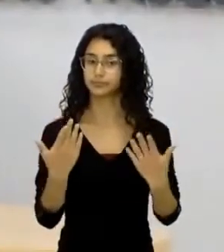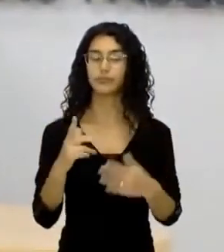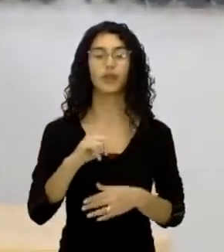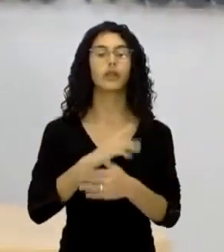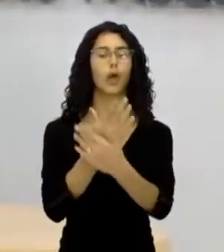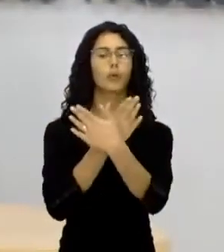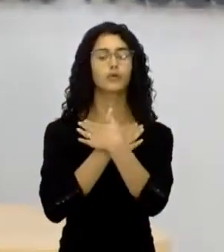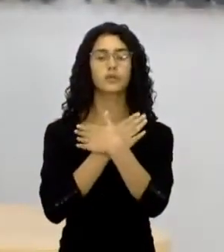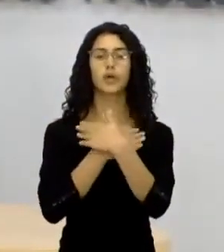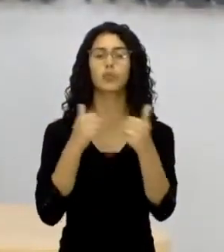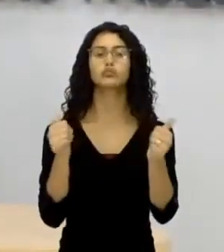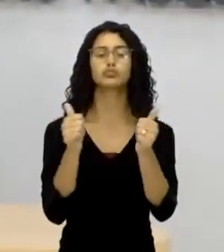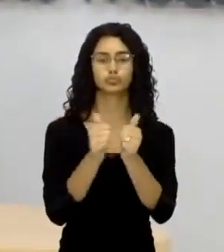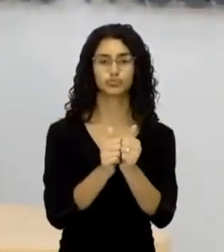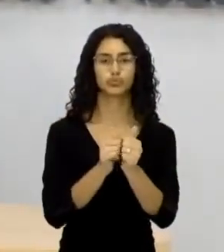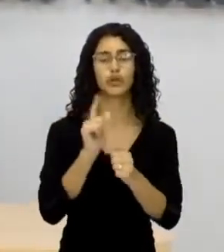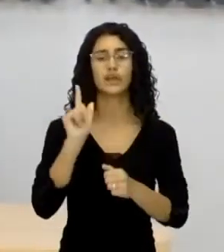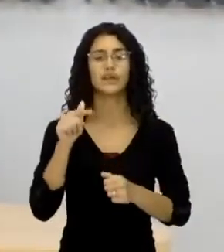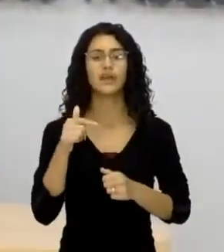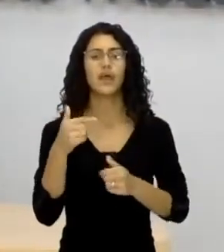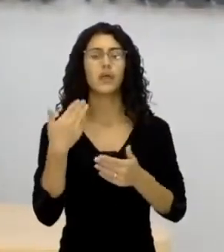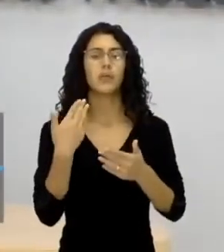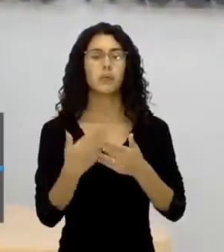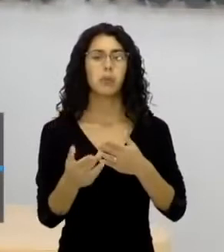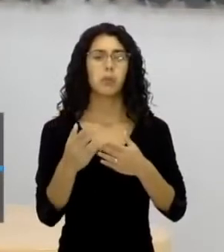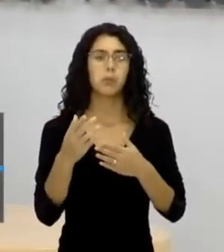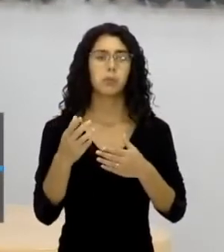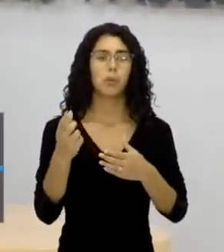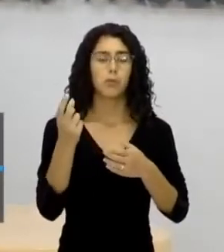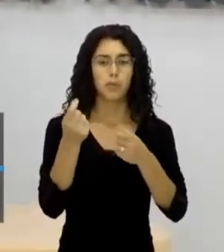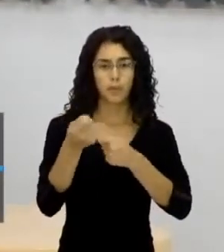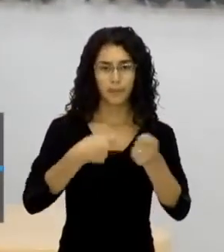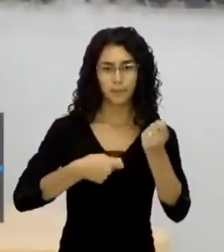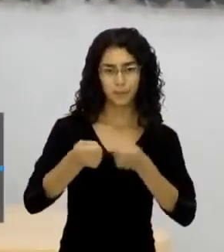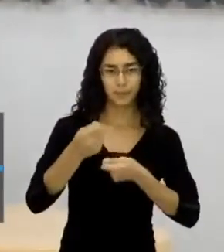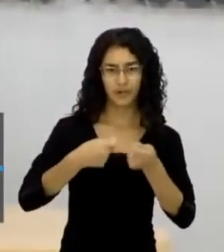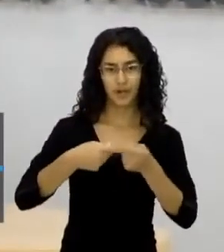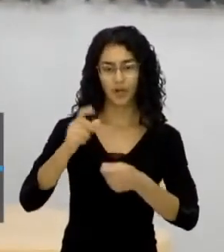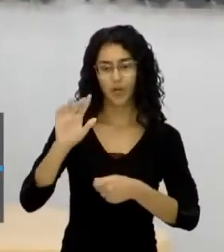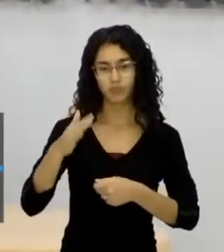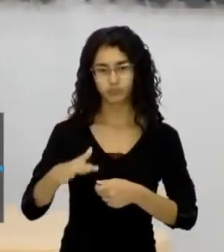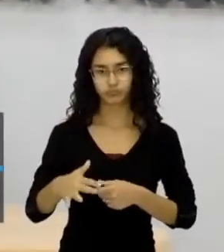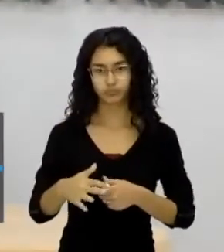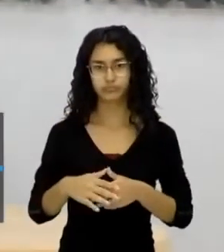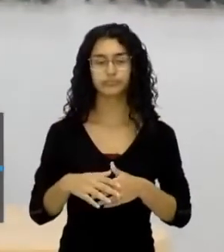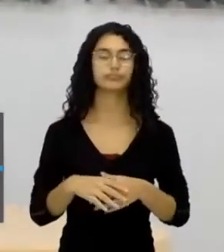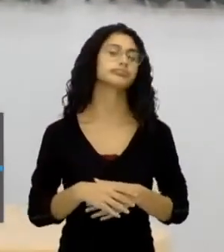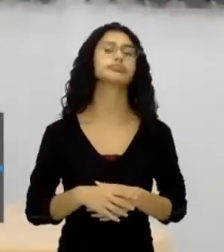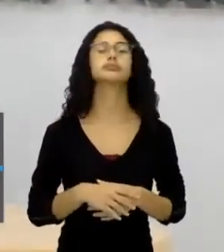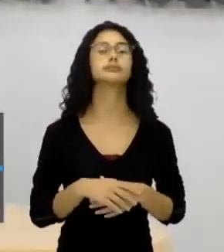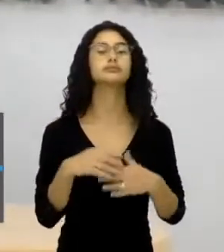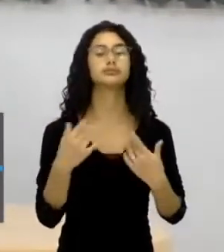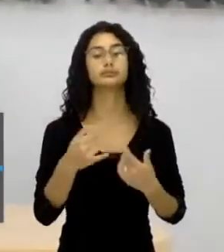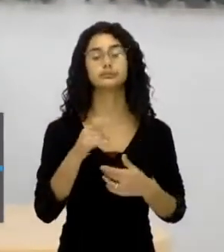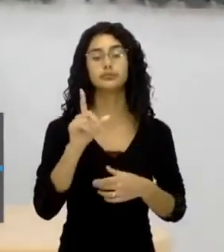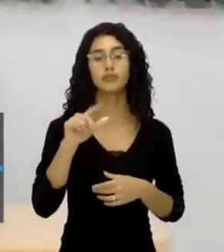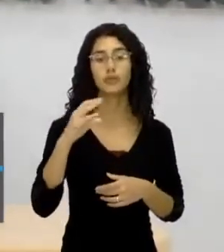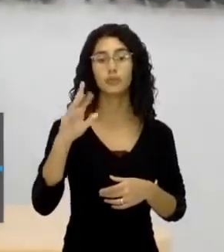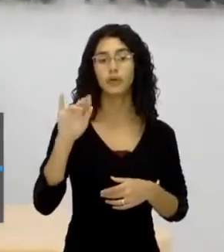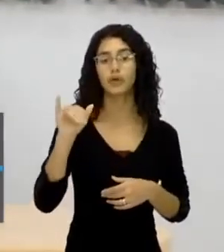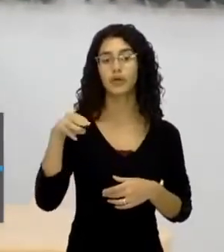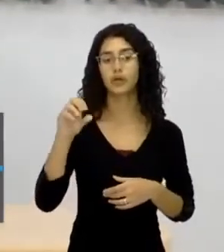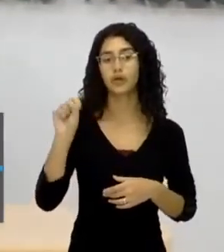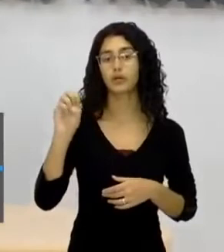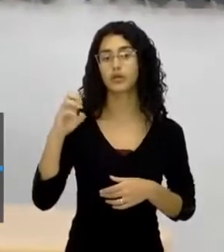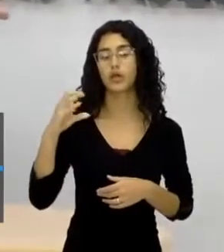desemprego conjuntural, né? Que é aquele causado ali por questões de crise econômica. Por isso que fala desemprego conjuntural. Então dá uma crise